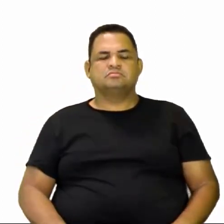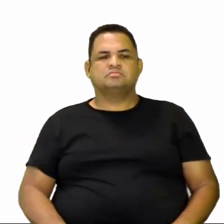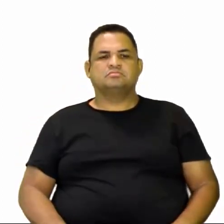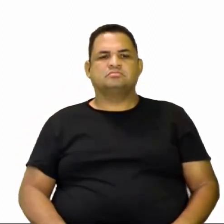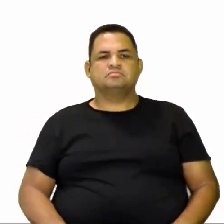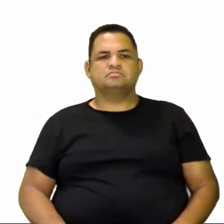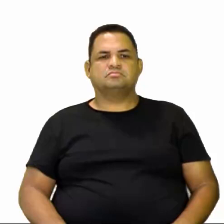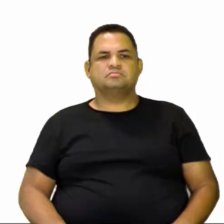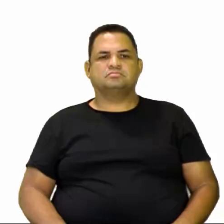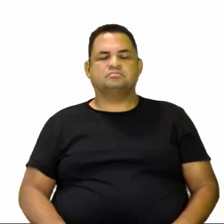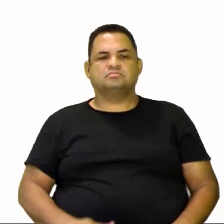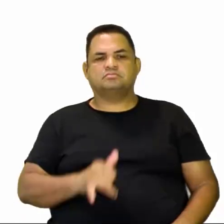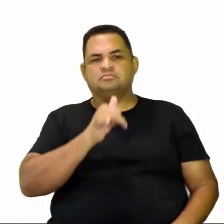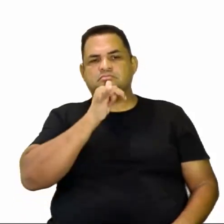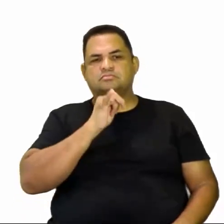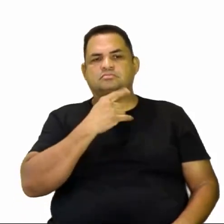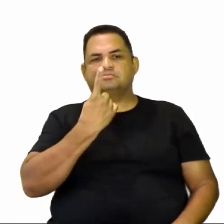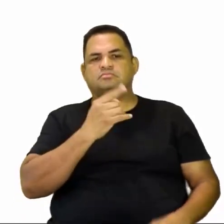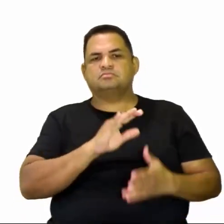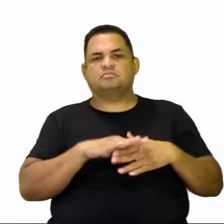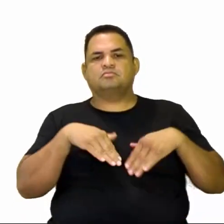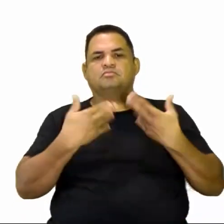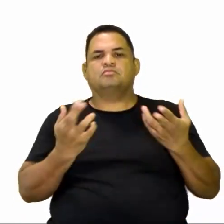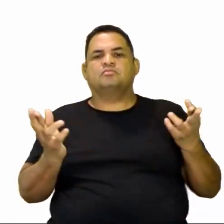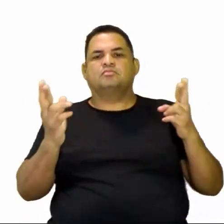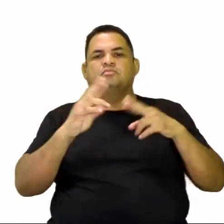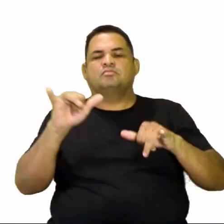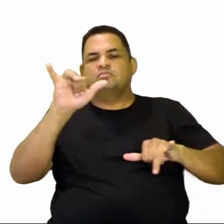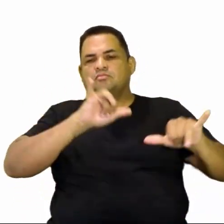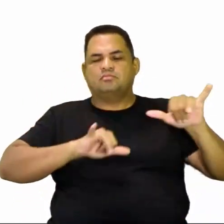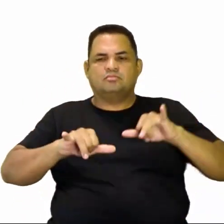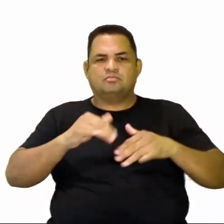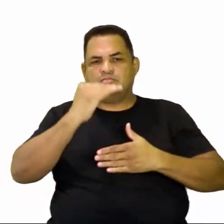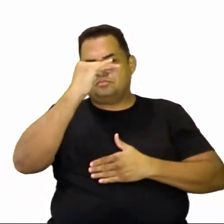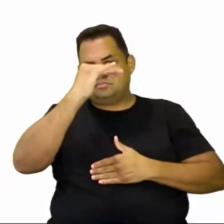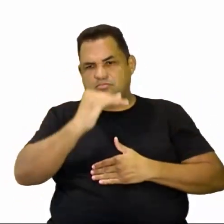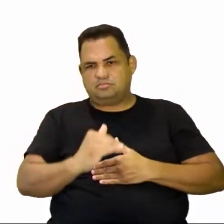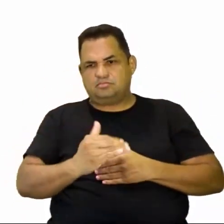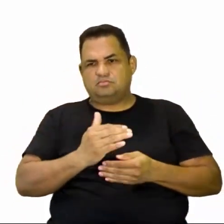seguinte: qual das reações químicas abaixo